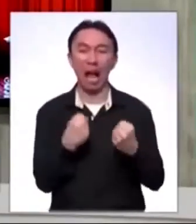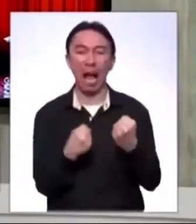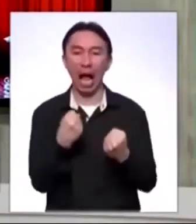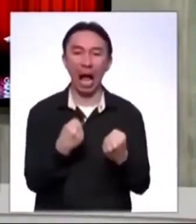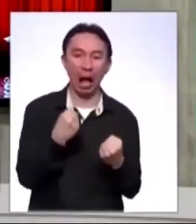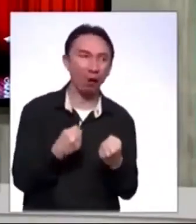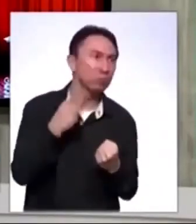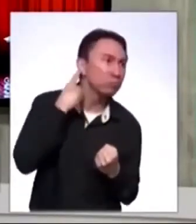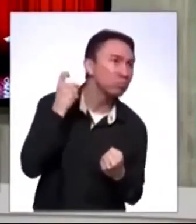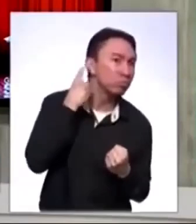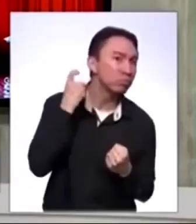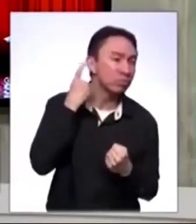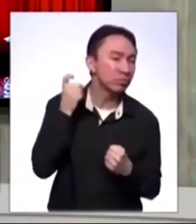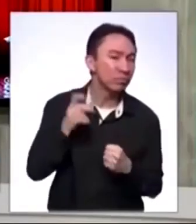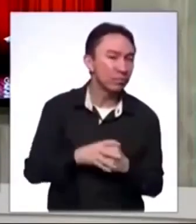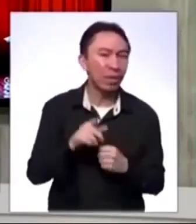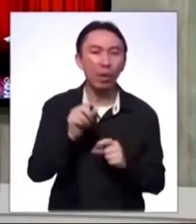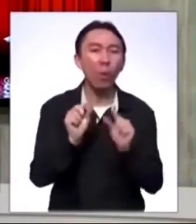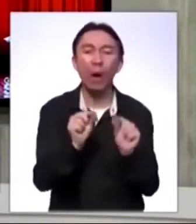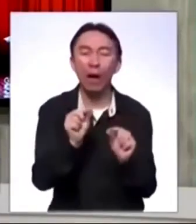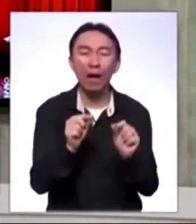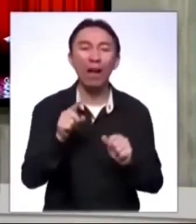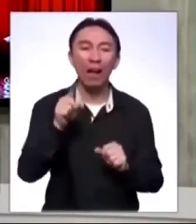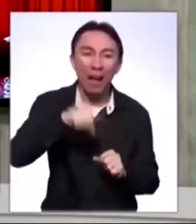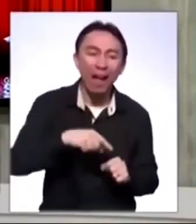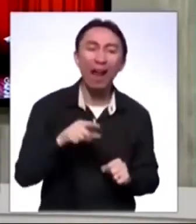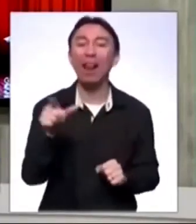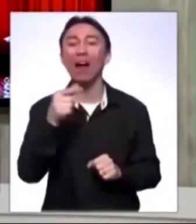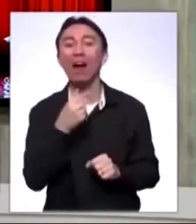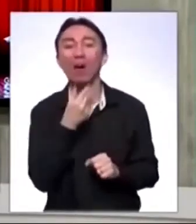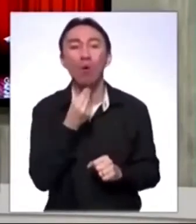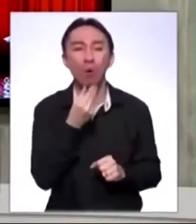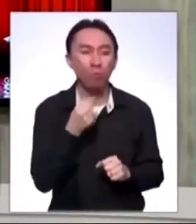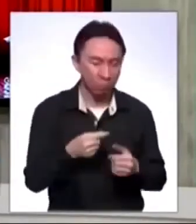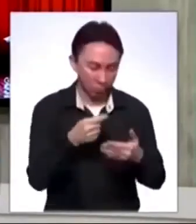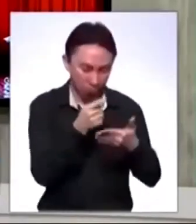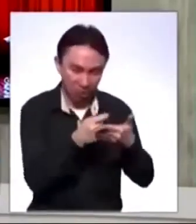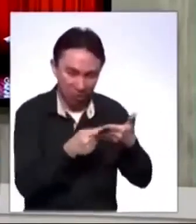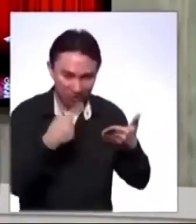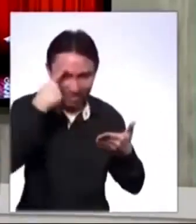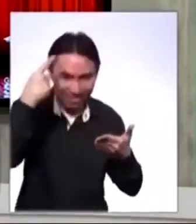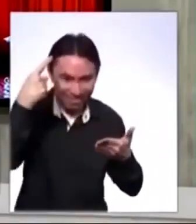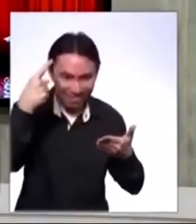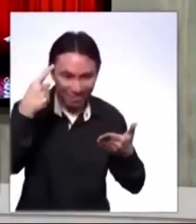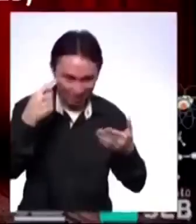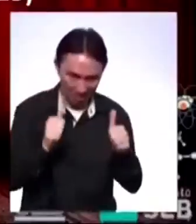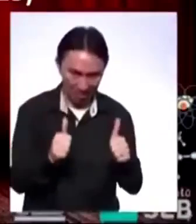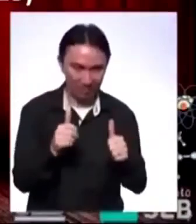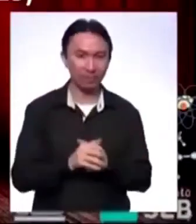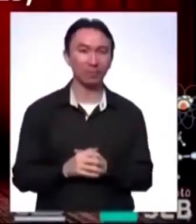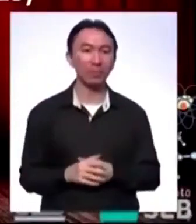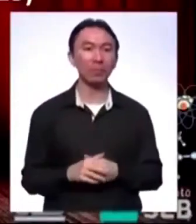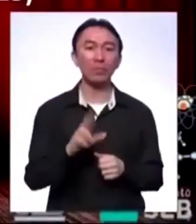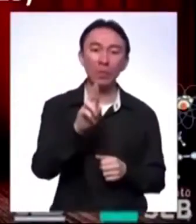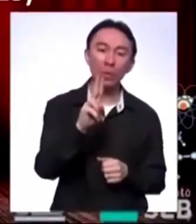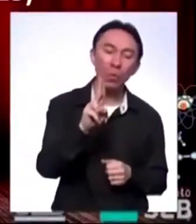são dicas de quem? Do autor e, né, para futuros diretores e atores. Olha lá. Certo?